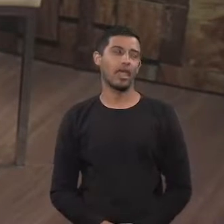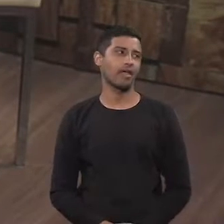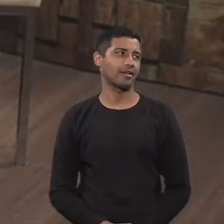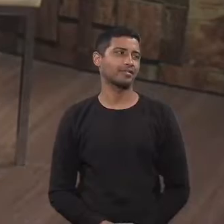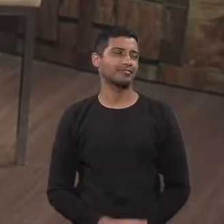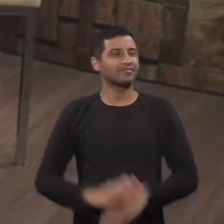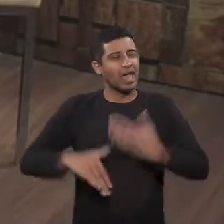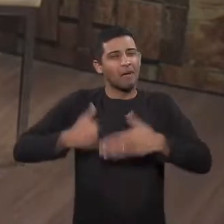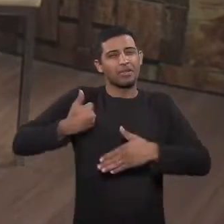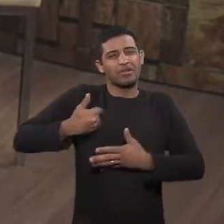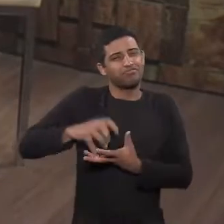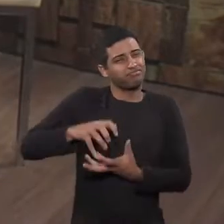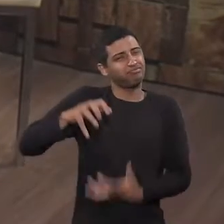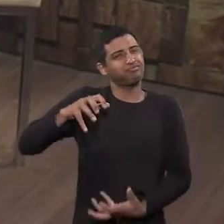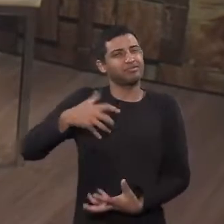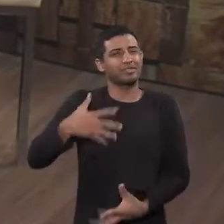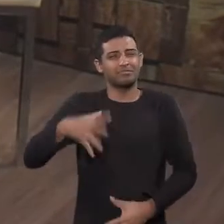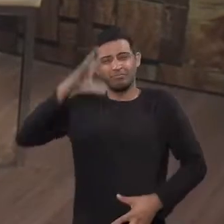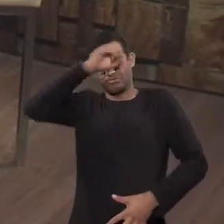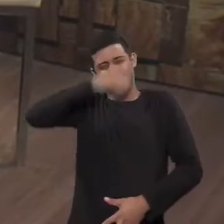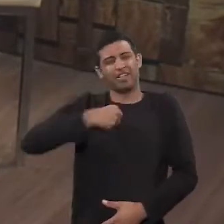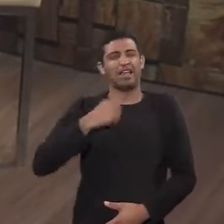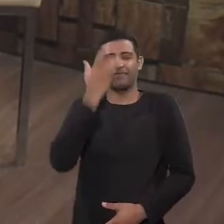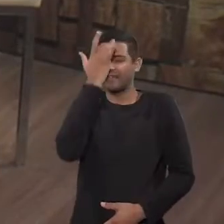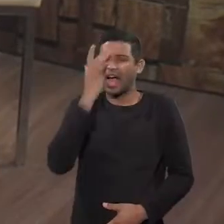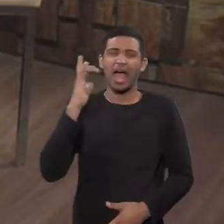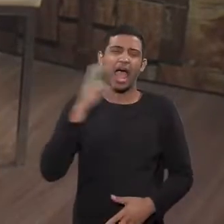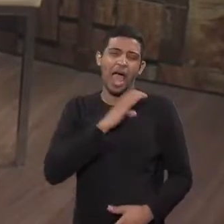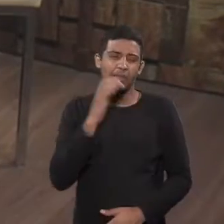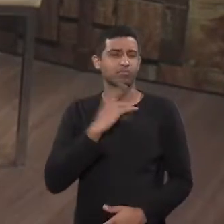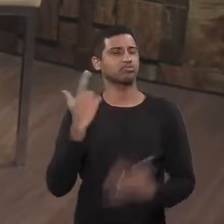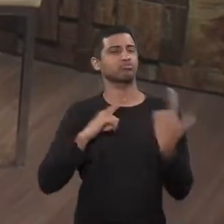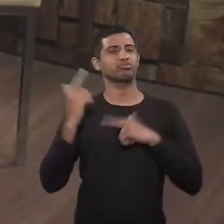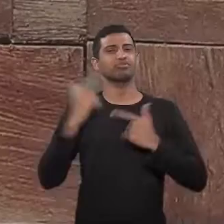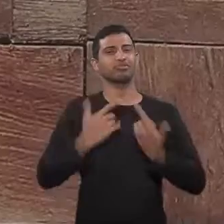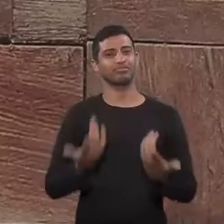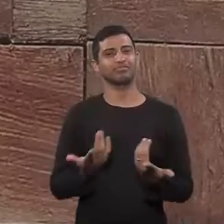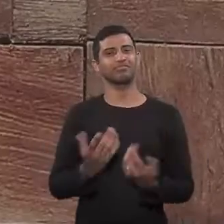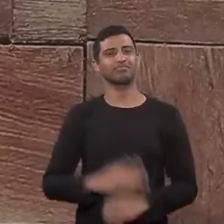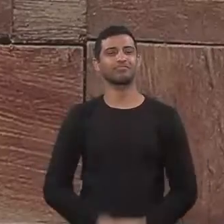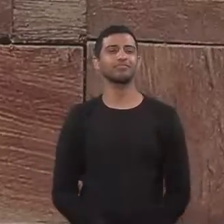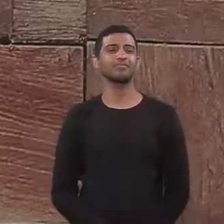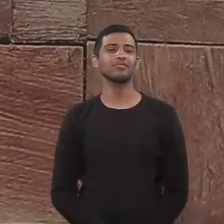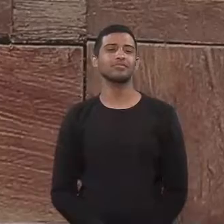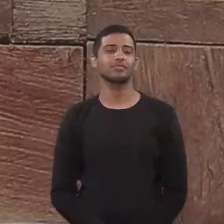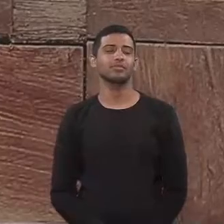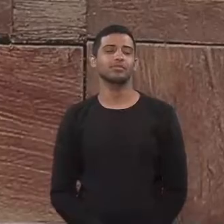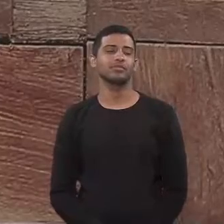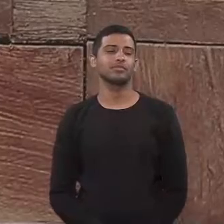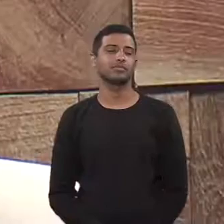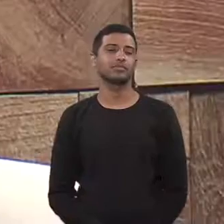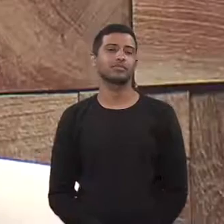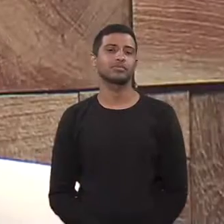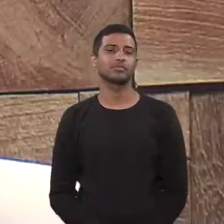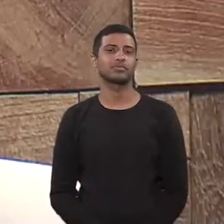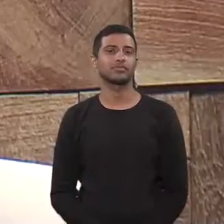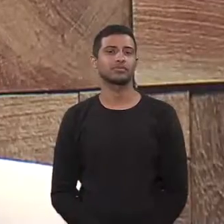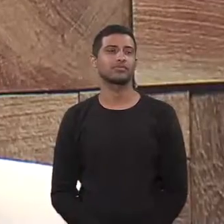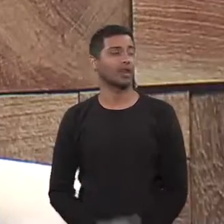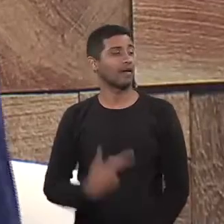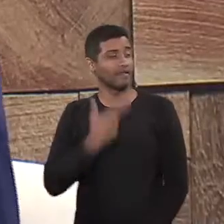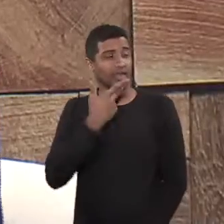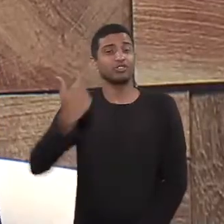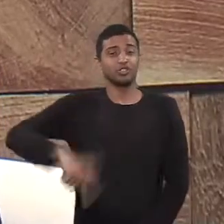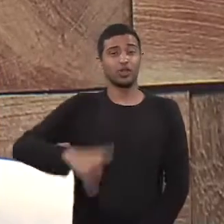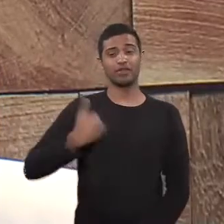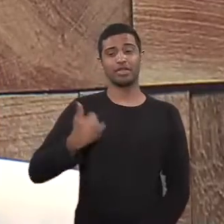não envelhece à toa, né? Tem que ter um motivo, né? Tem que ter um bônus aí, Não é? Senão não teria graça.